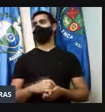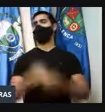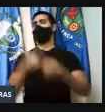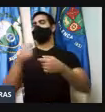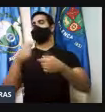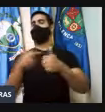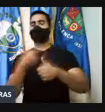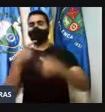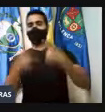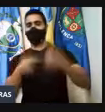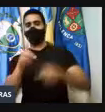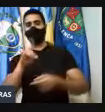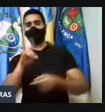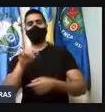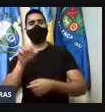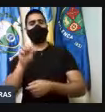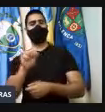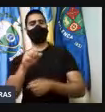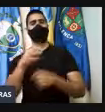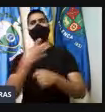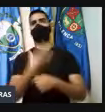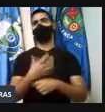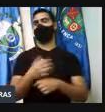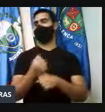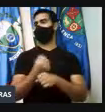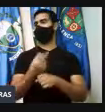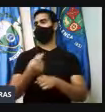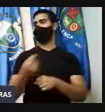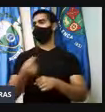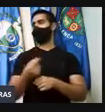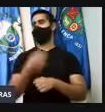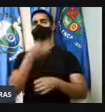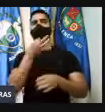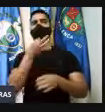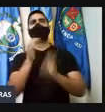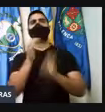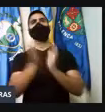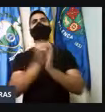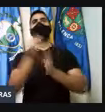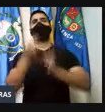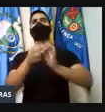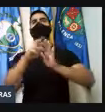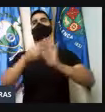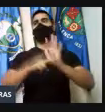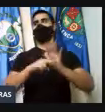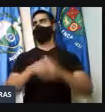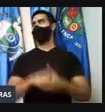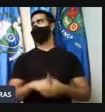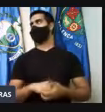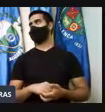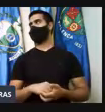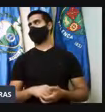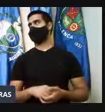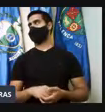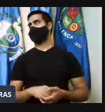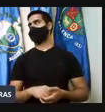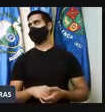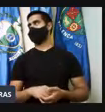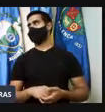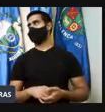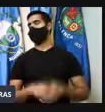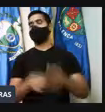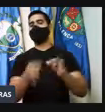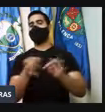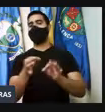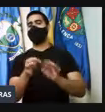Primeira discussão no dia 8/12/2020. Parecer da Comissão de Constituição, Justiça e Redação do projeto